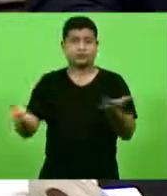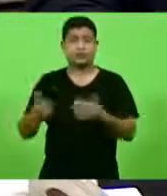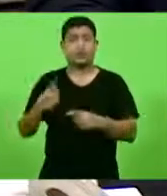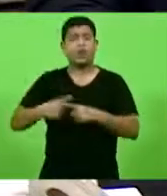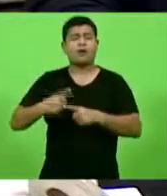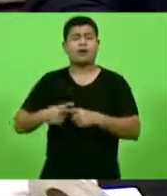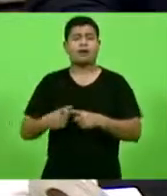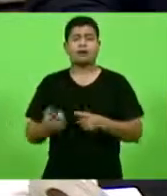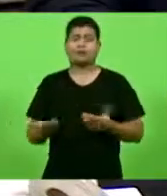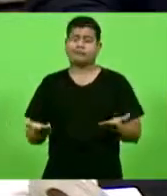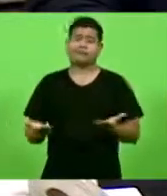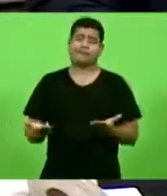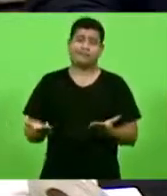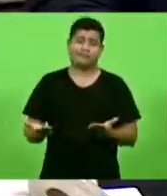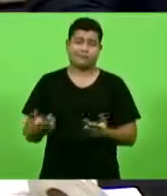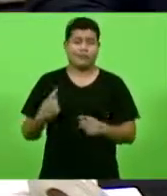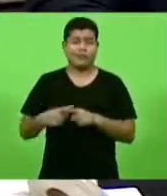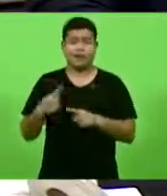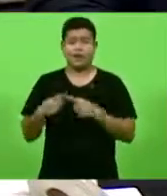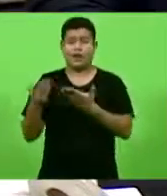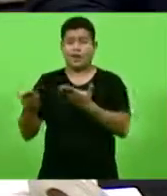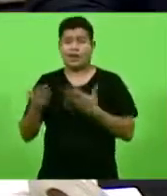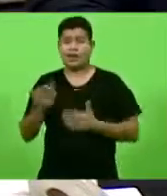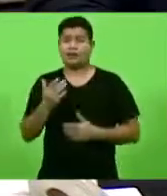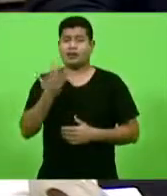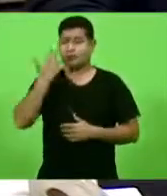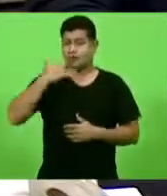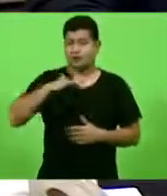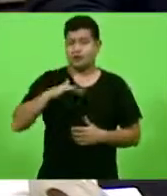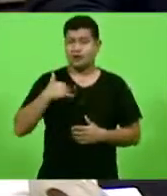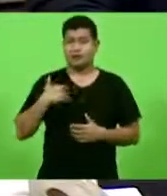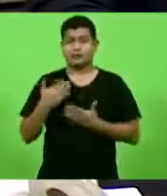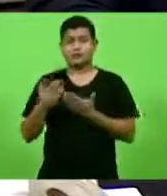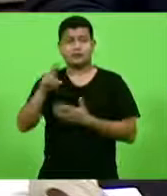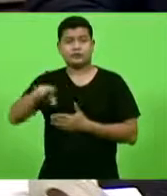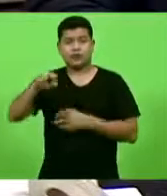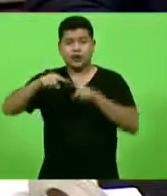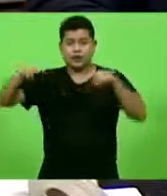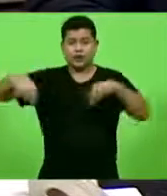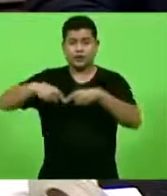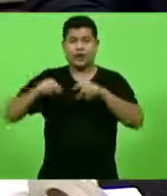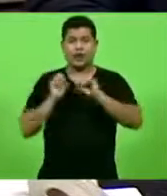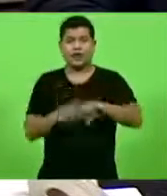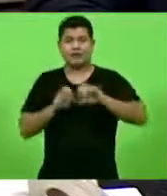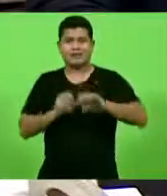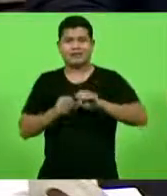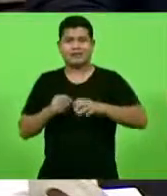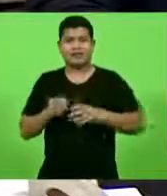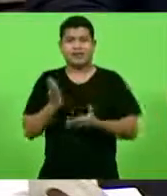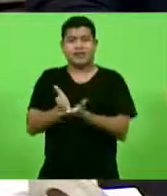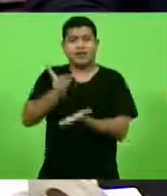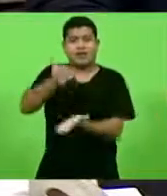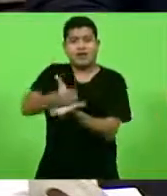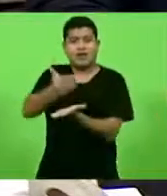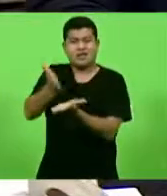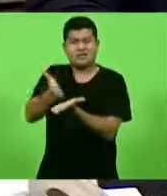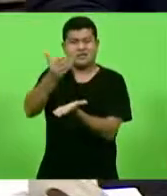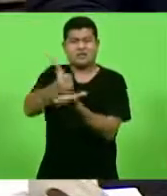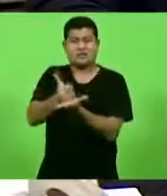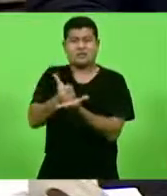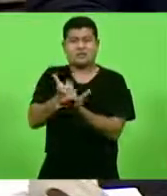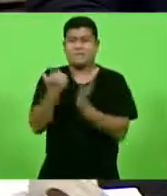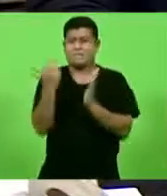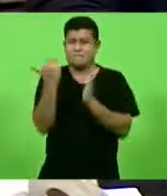crianças elas têm um tempo a ser utilizado em sala de aula que está dividida, está dividido cada vez